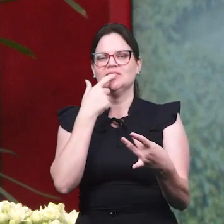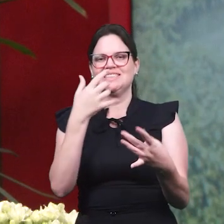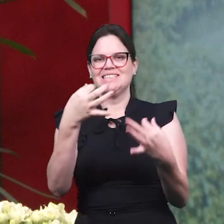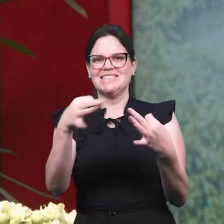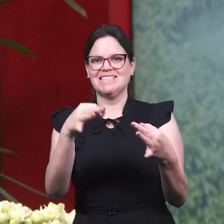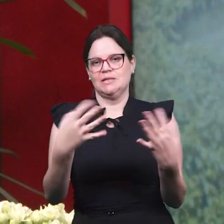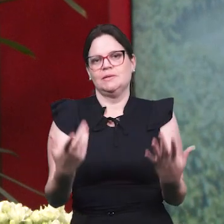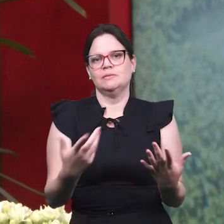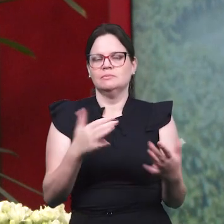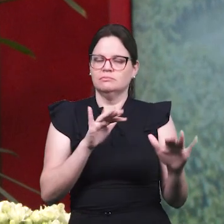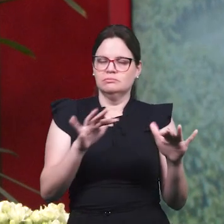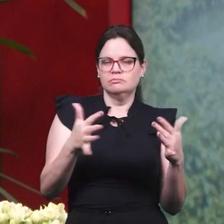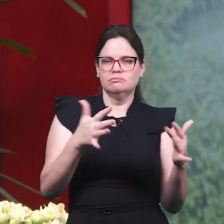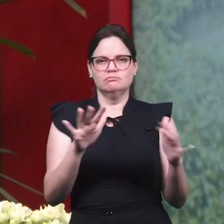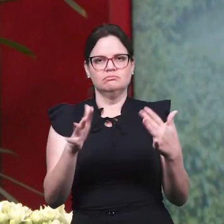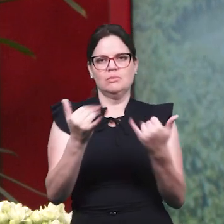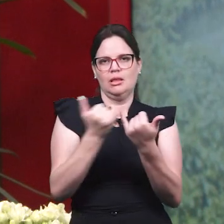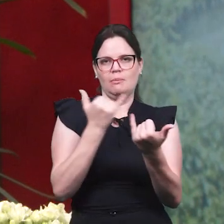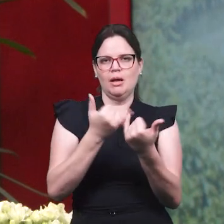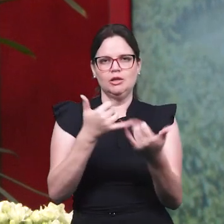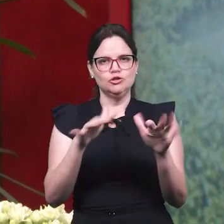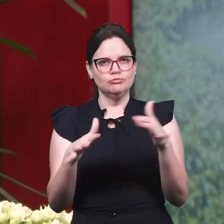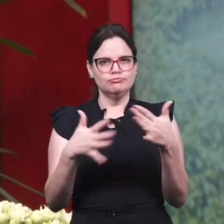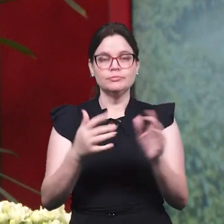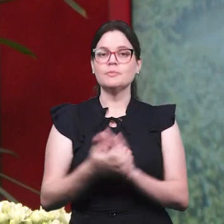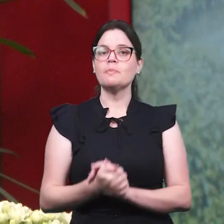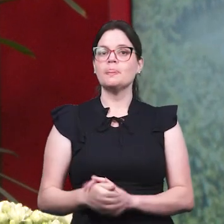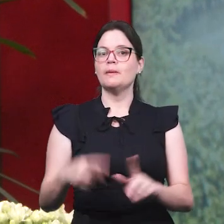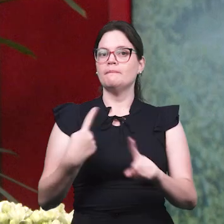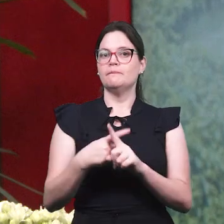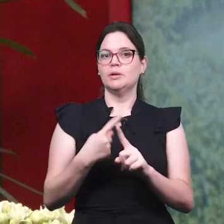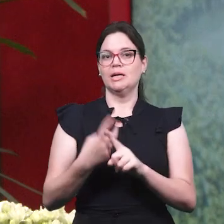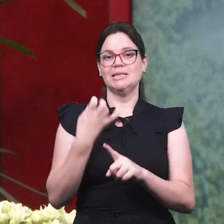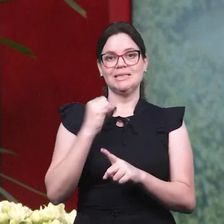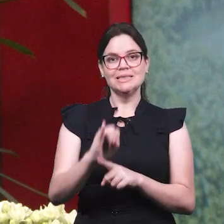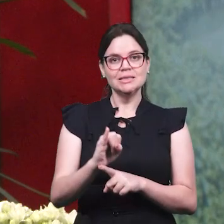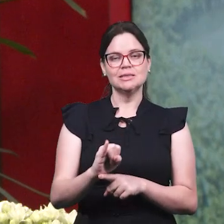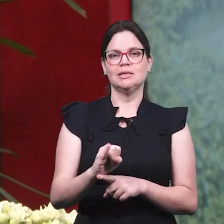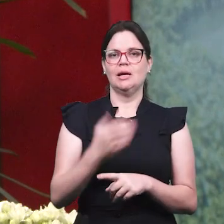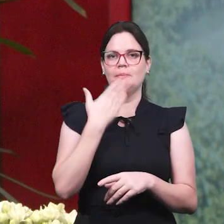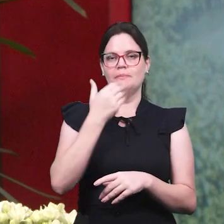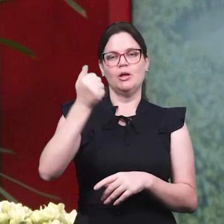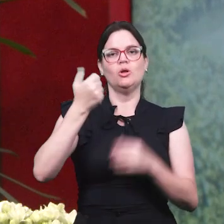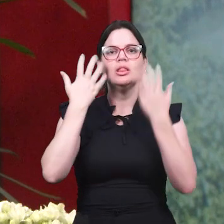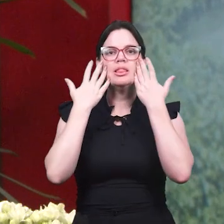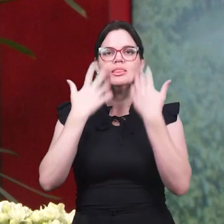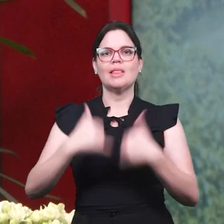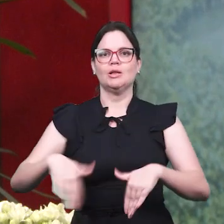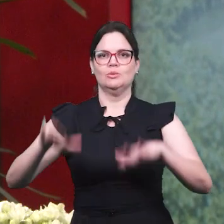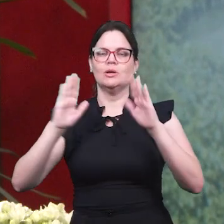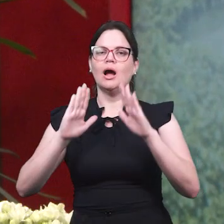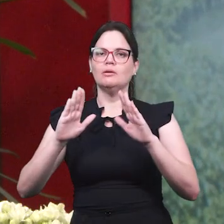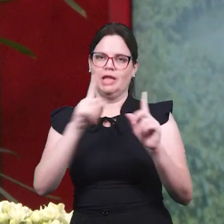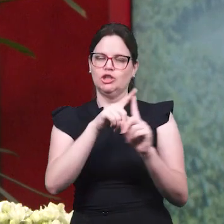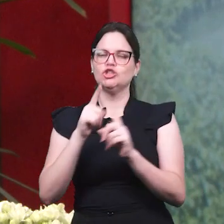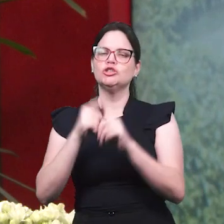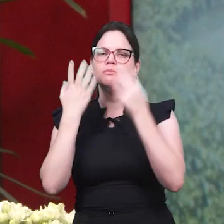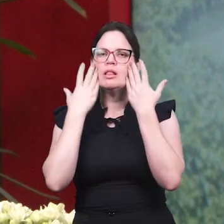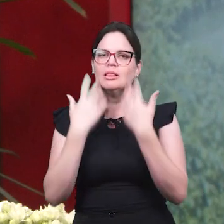cultura sustentável. Então, muitas vezes acaba se mudando para alternativas usando polímeros mais